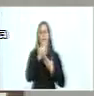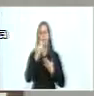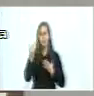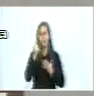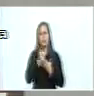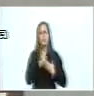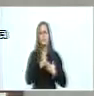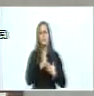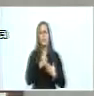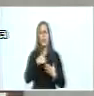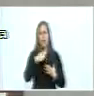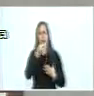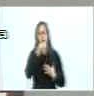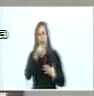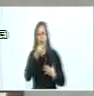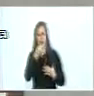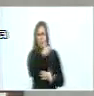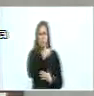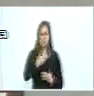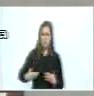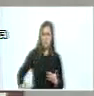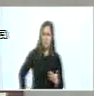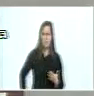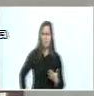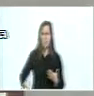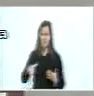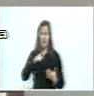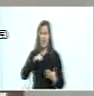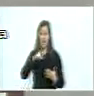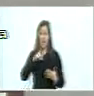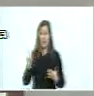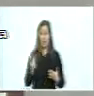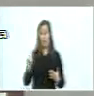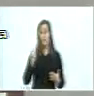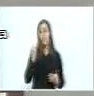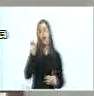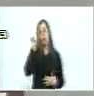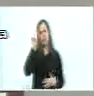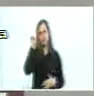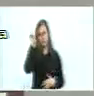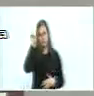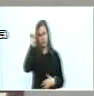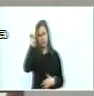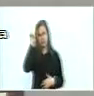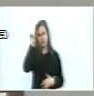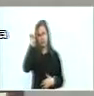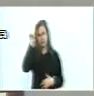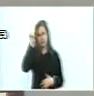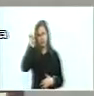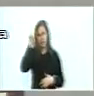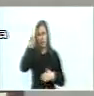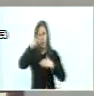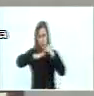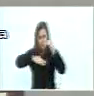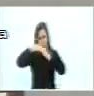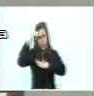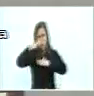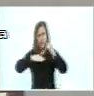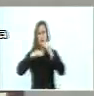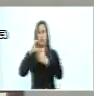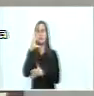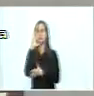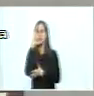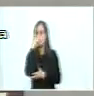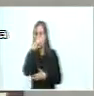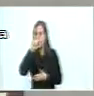que o governo, ele tem que valorizar os profissionais aí da área do meio